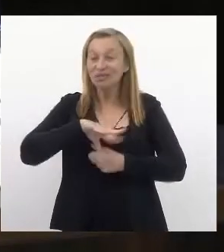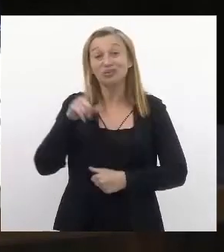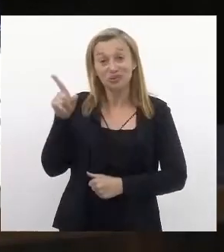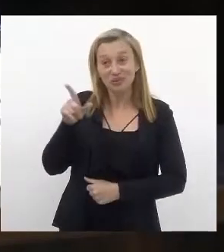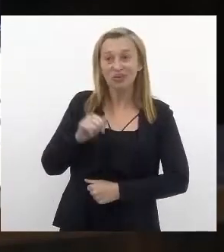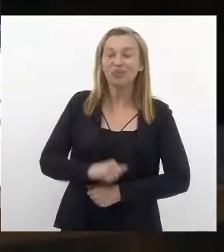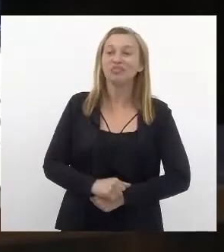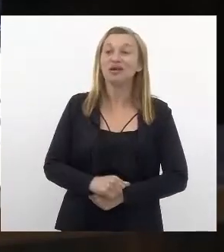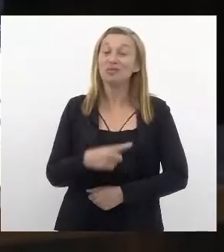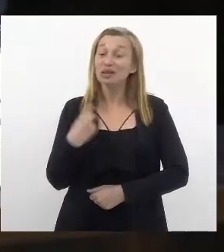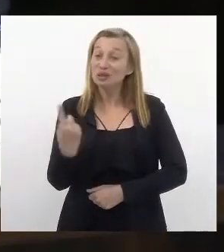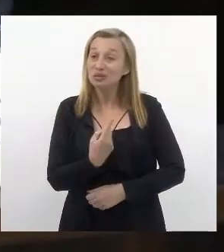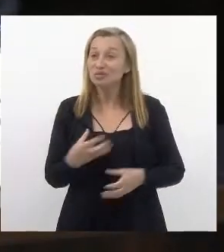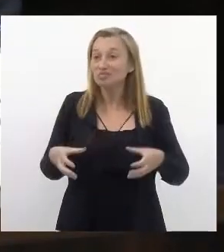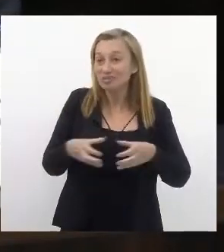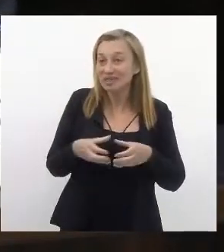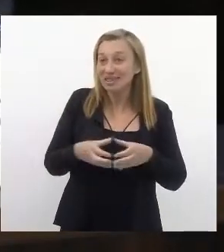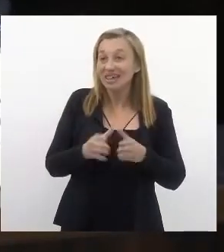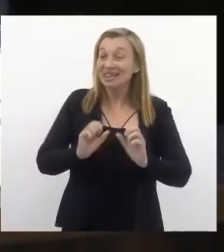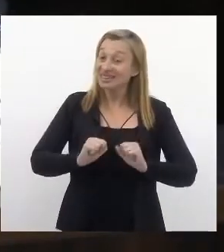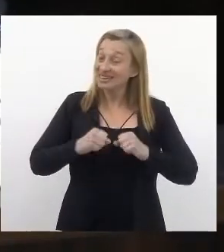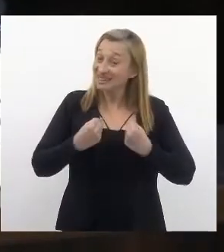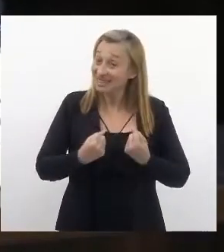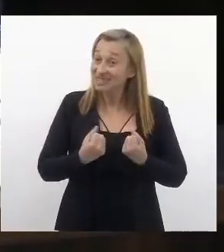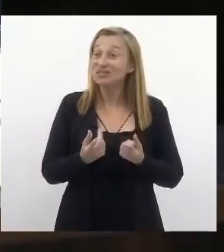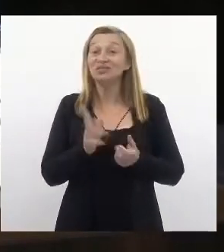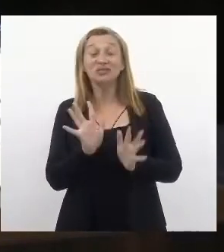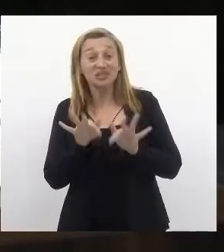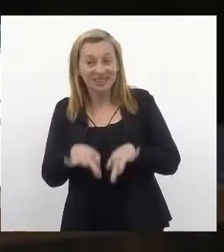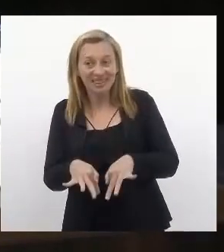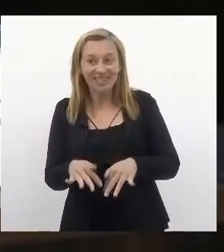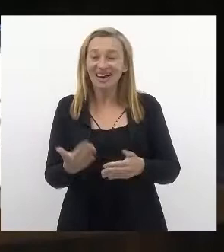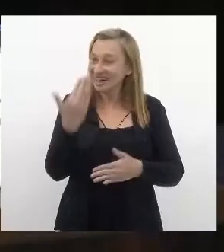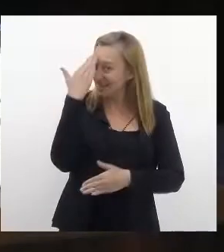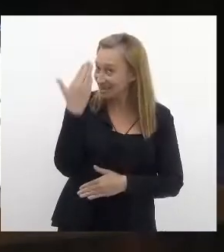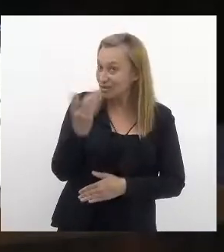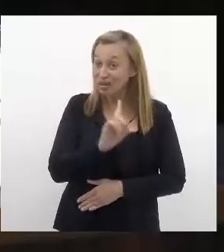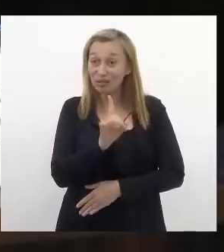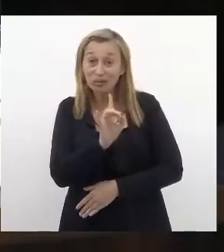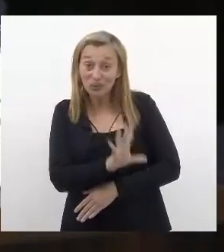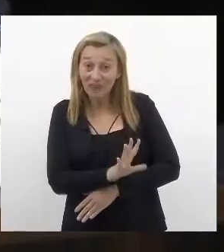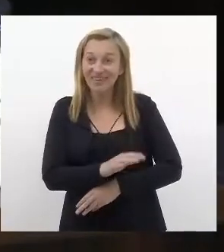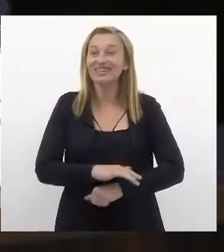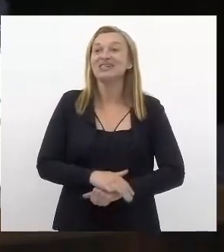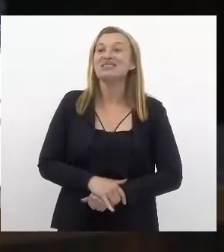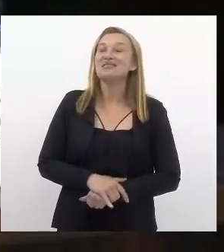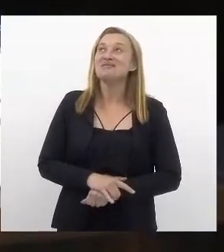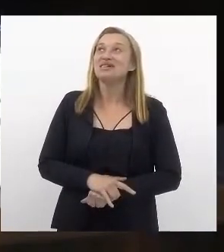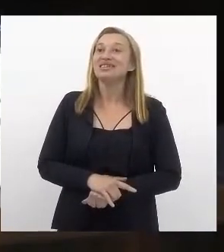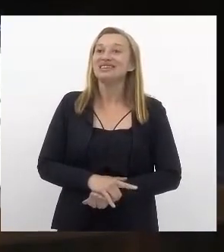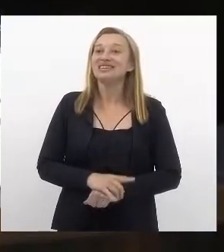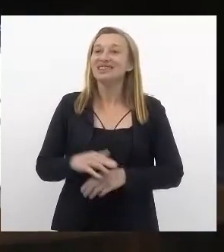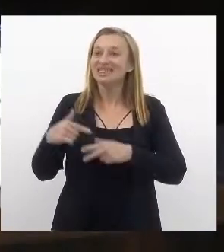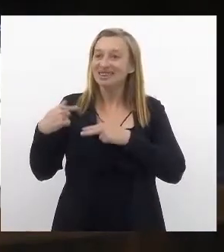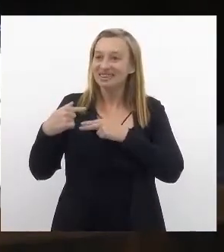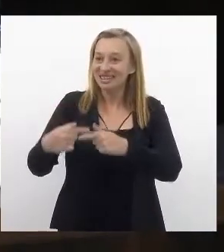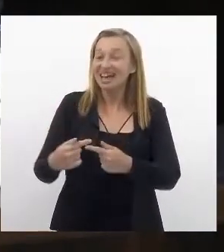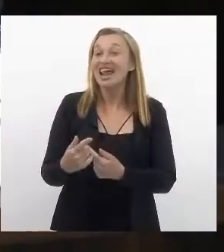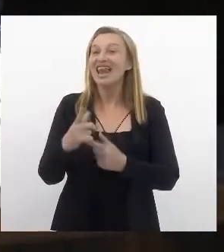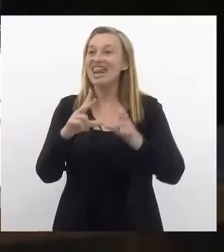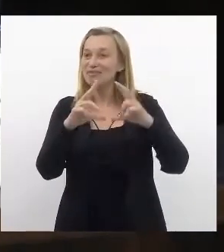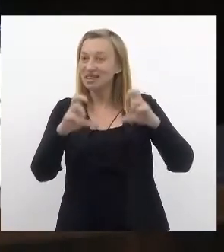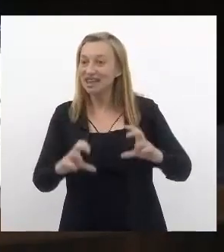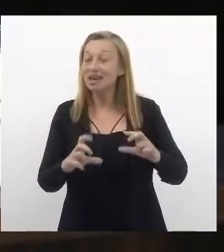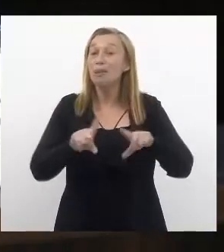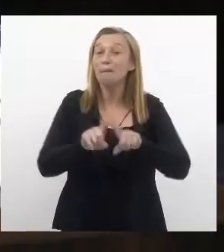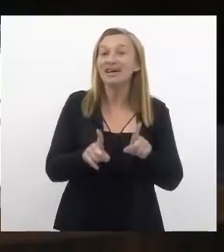pela nossa comunidade. E insistiu o nosso cônsul no final, agradecimento não seja só ao descendente libanês, que seja